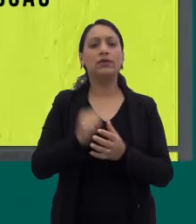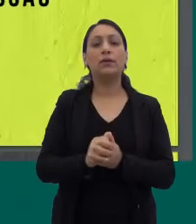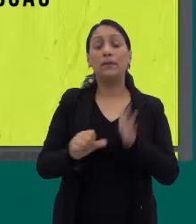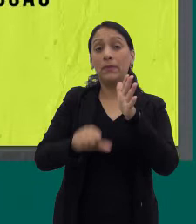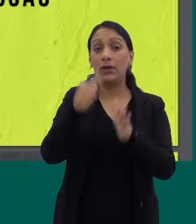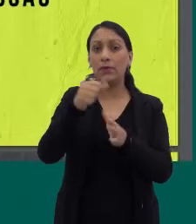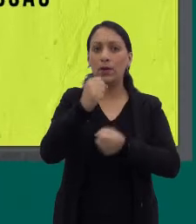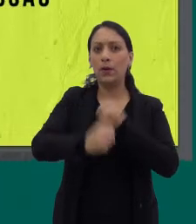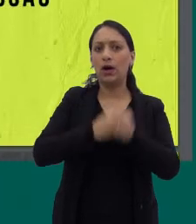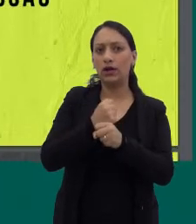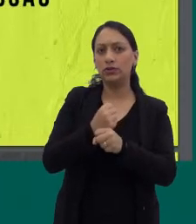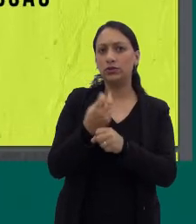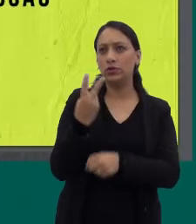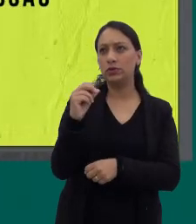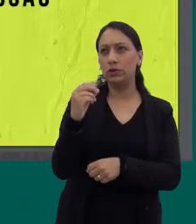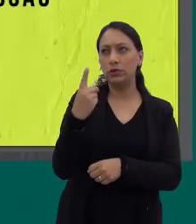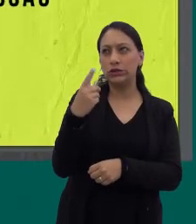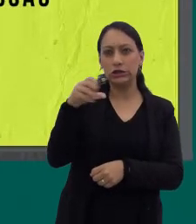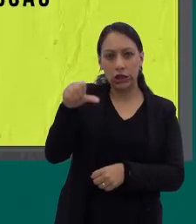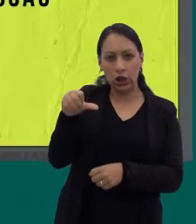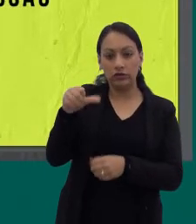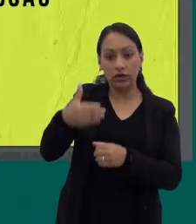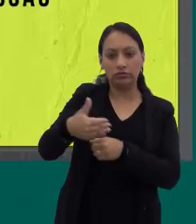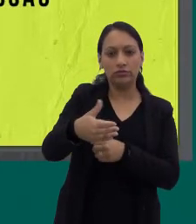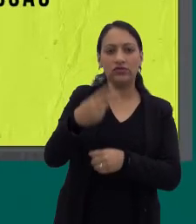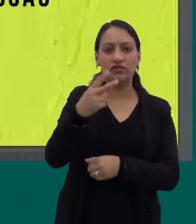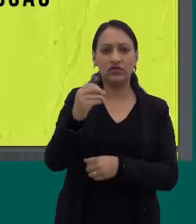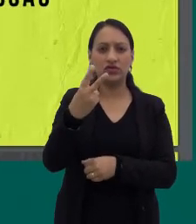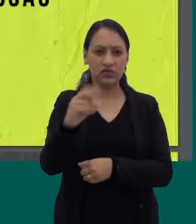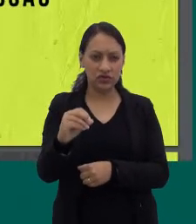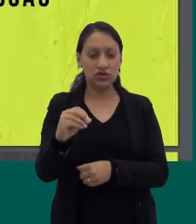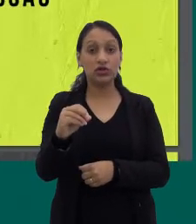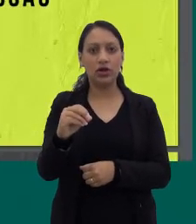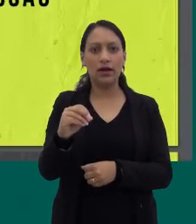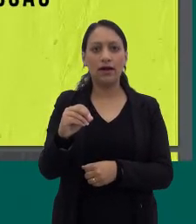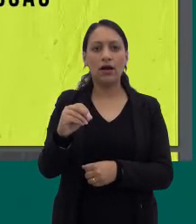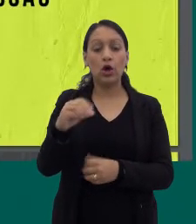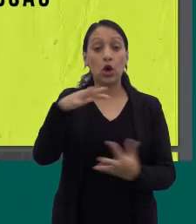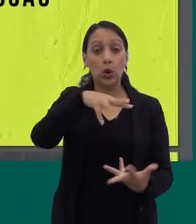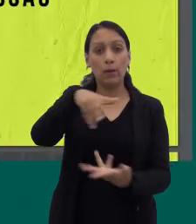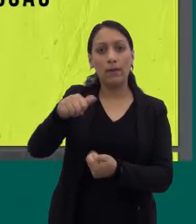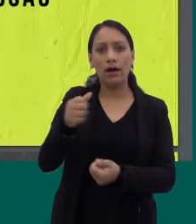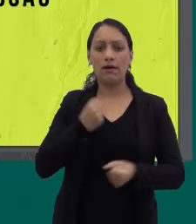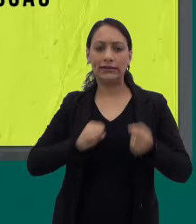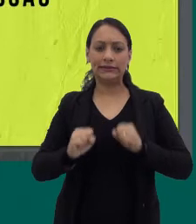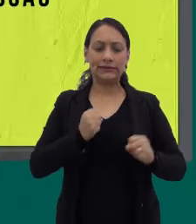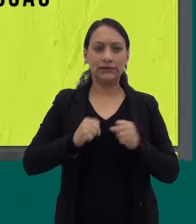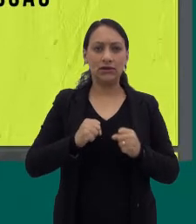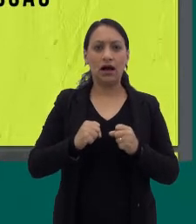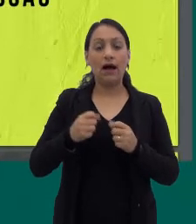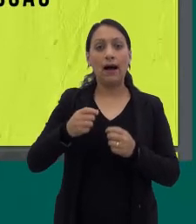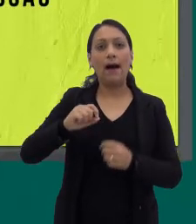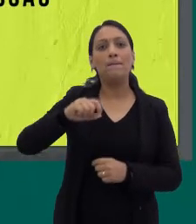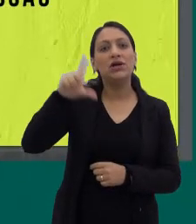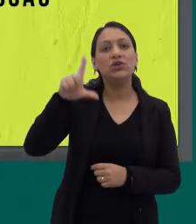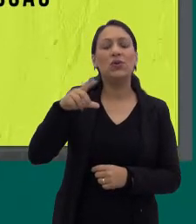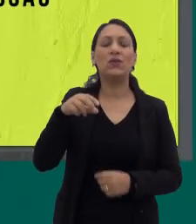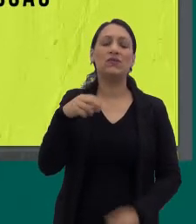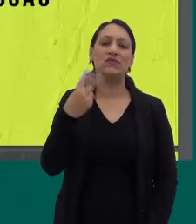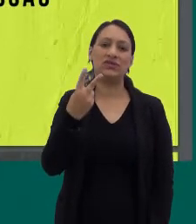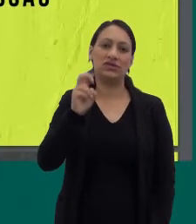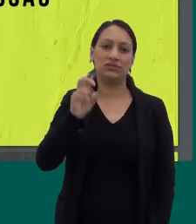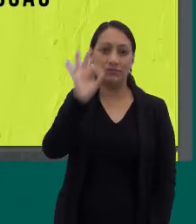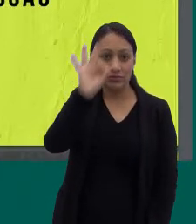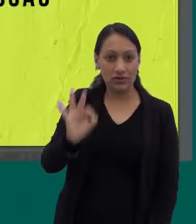instaurou em 2020, a prevalência global de ansiedade e de depressão aumentou em 25%, né? Então, é um